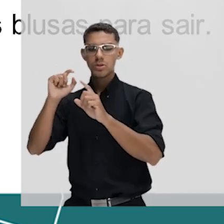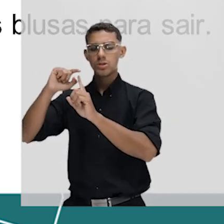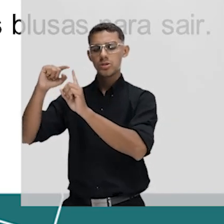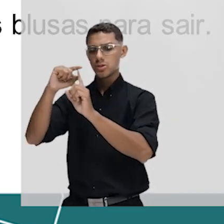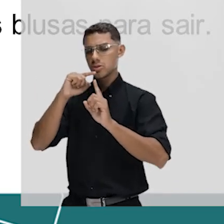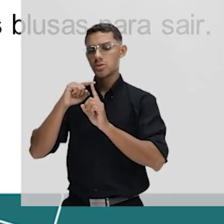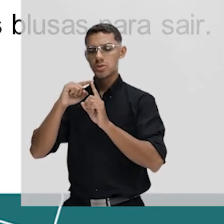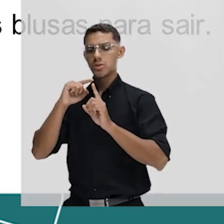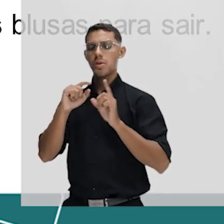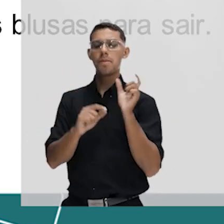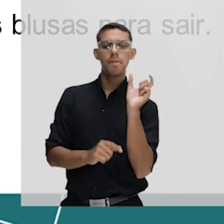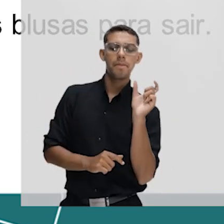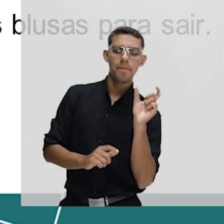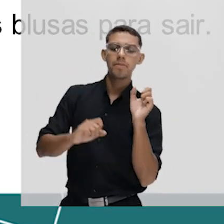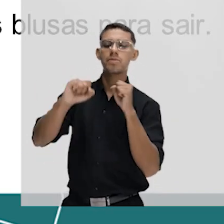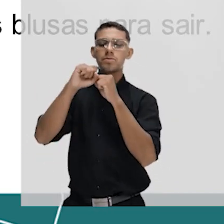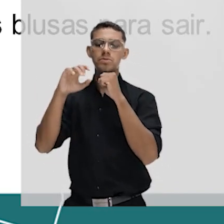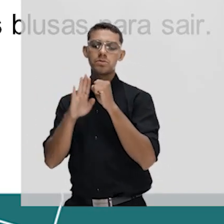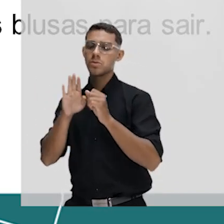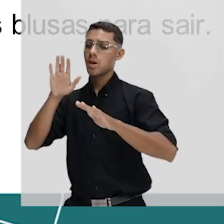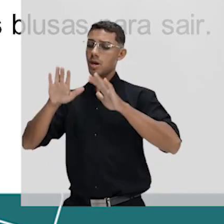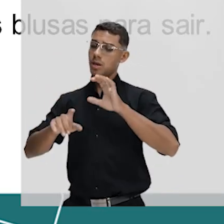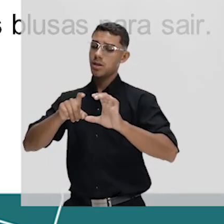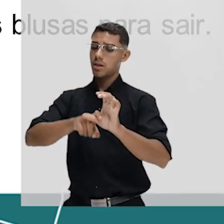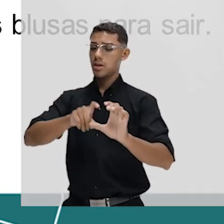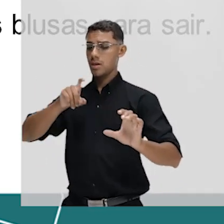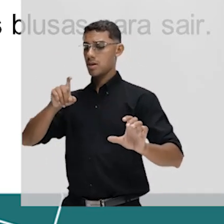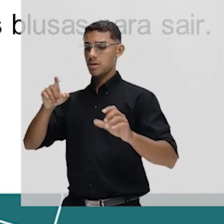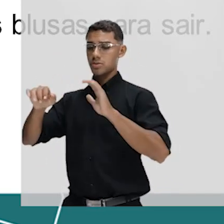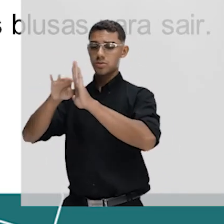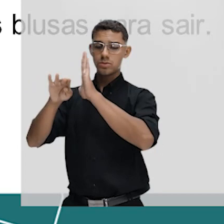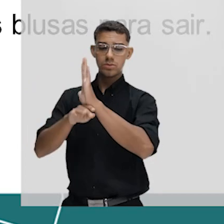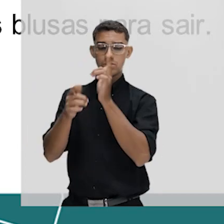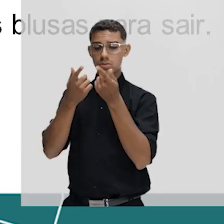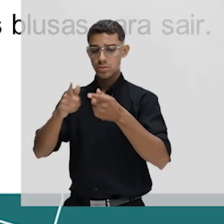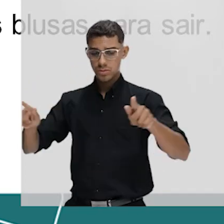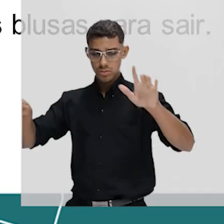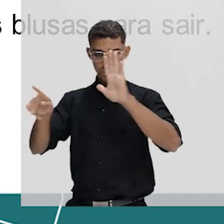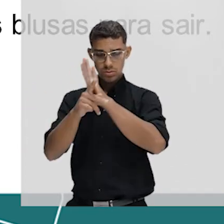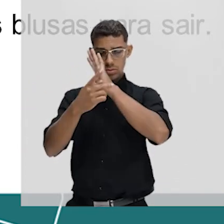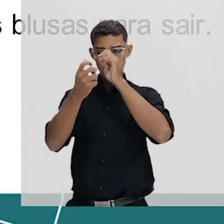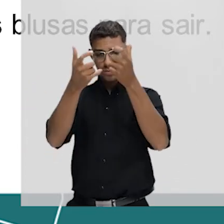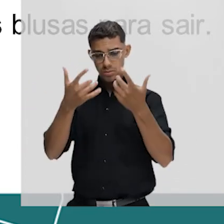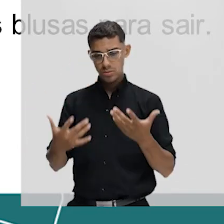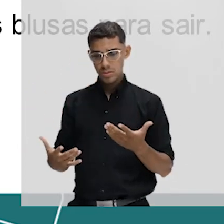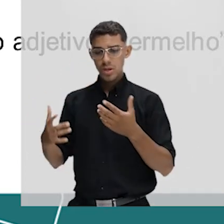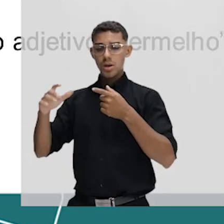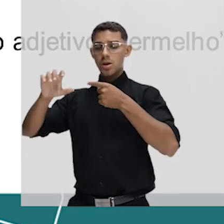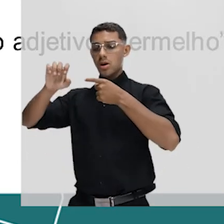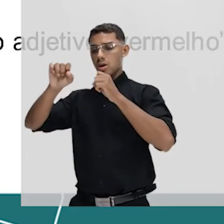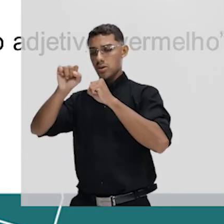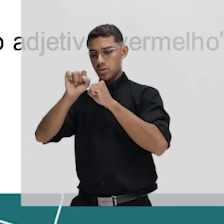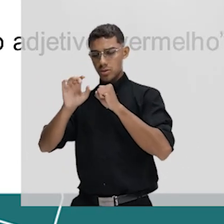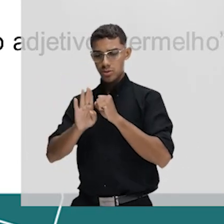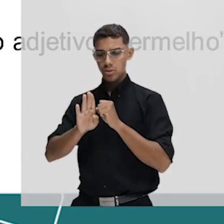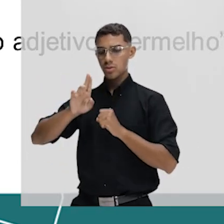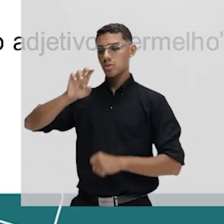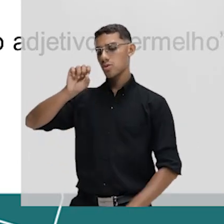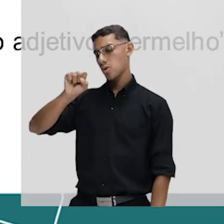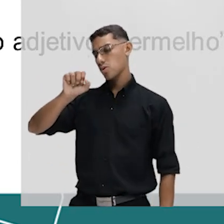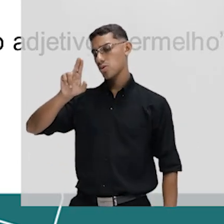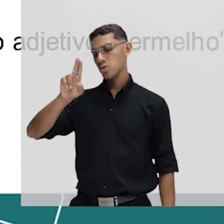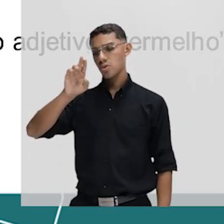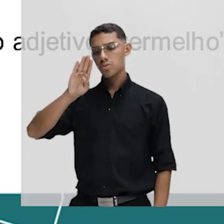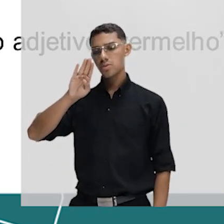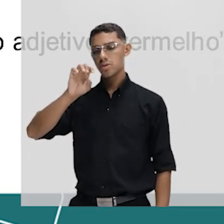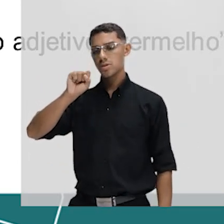palavra em substantivo, independente da sua classe gramatical. É o que a gente vai falar da substantivação das palavras, né? Então, por conta